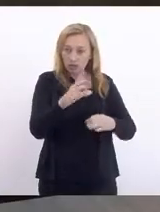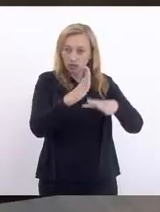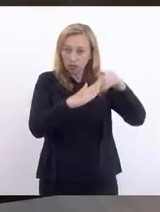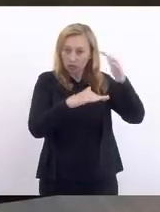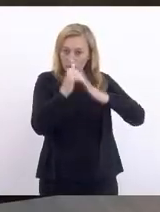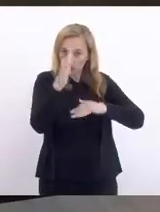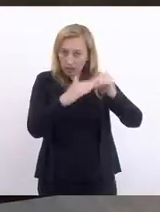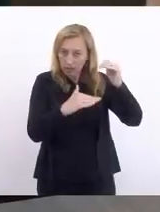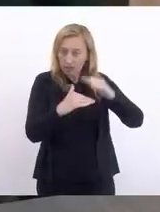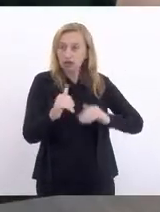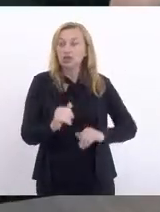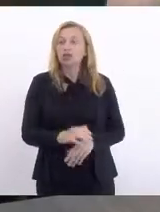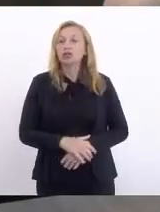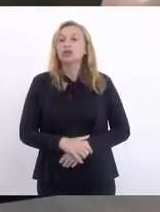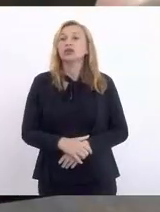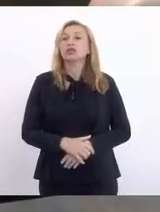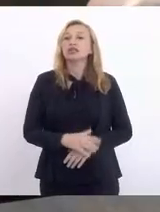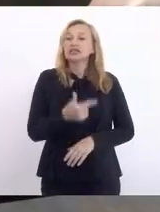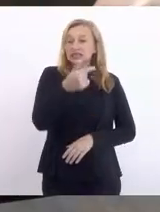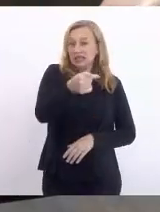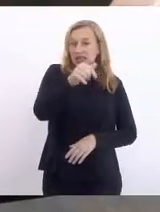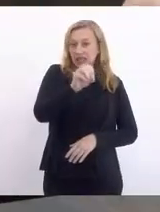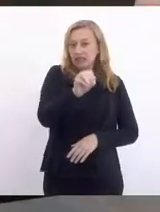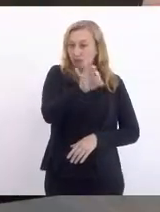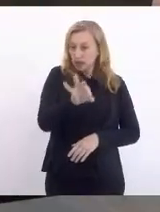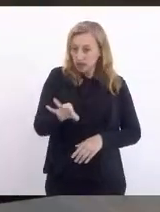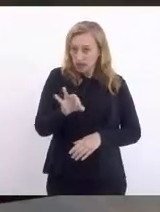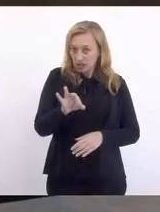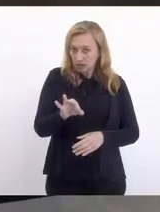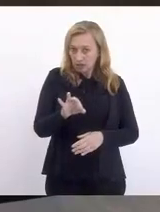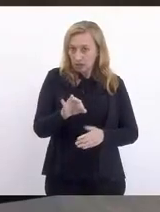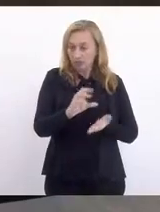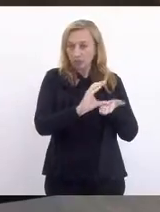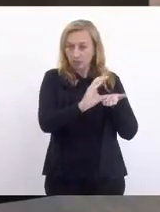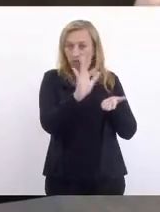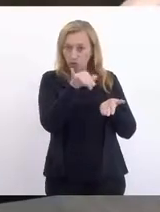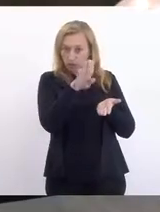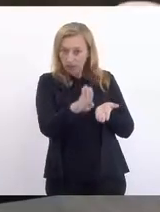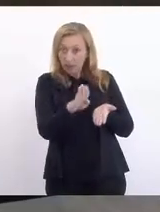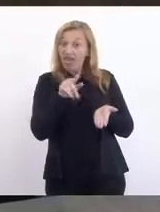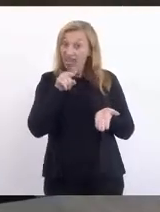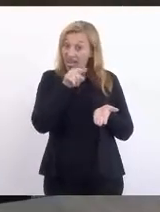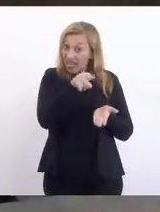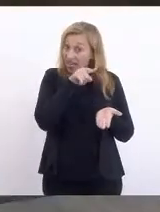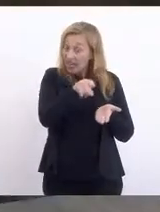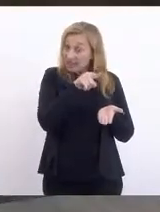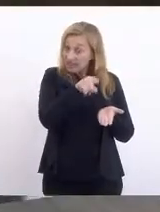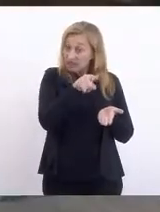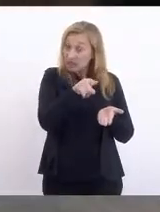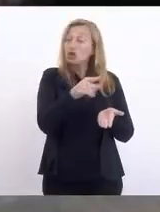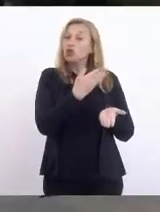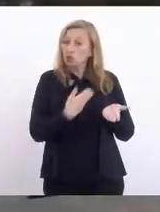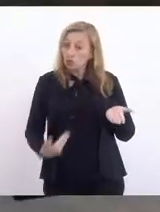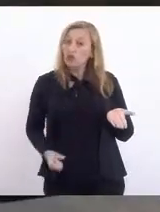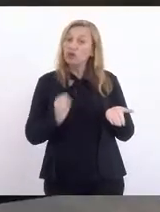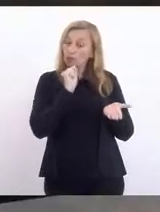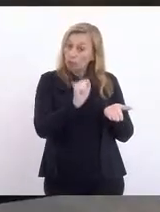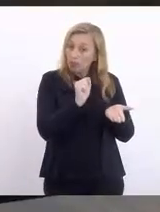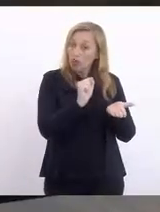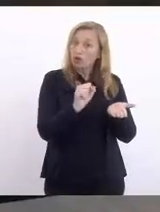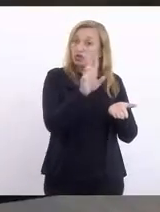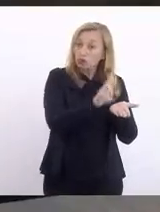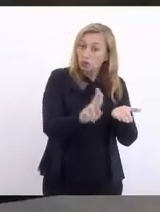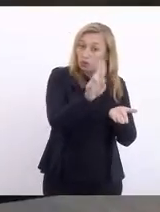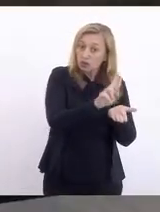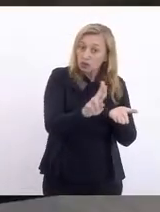profissionais é isso que vale a setenta por cento da verba do fundo do fundeb é essa verba que o governo pode fazer